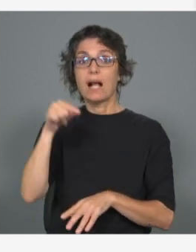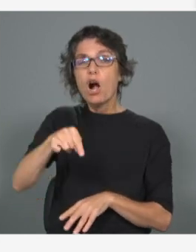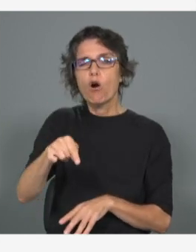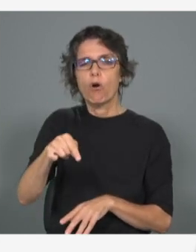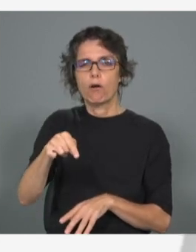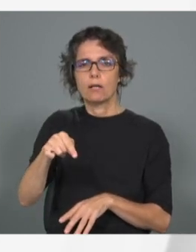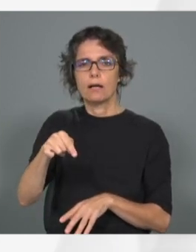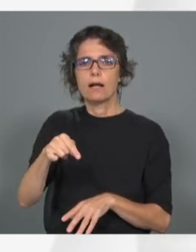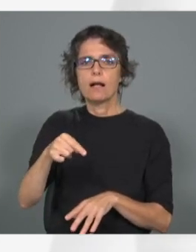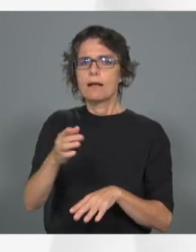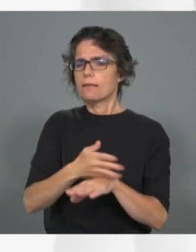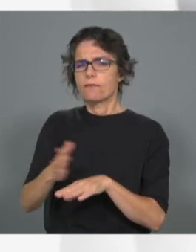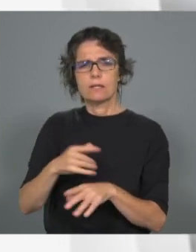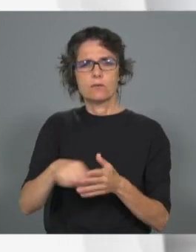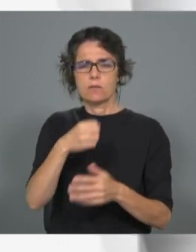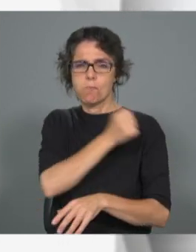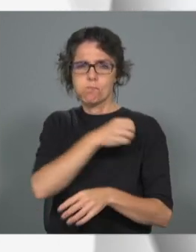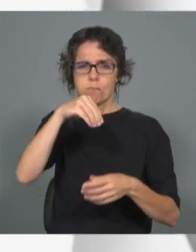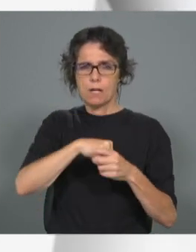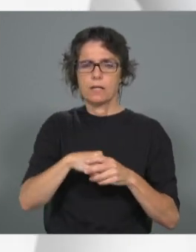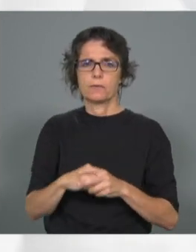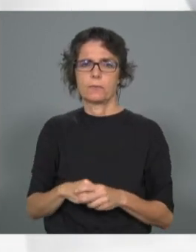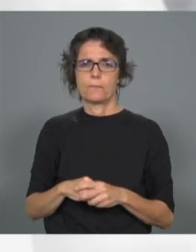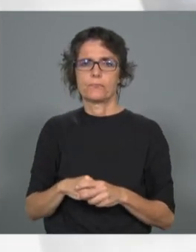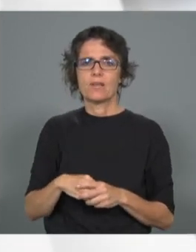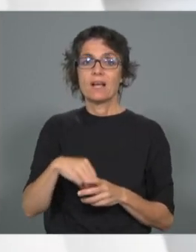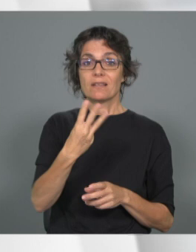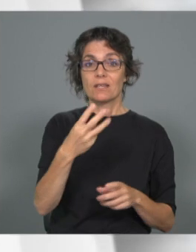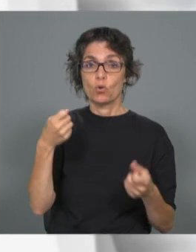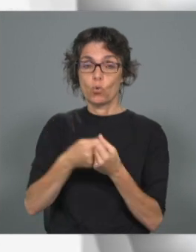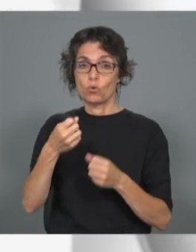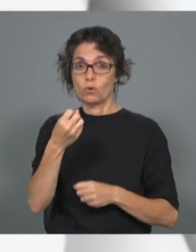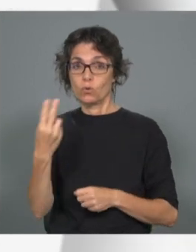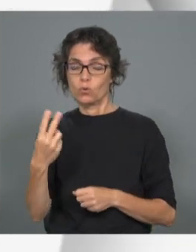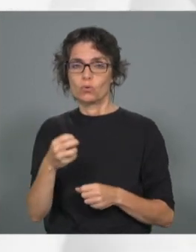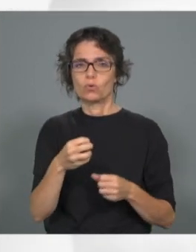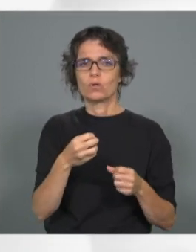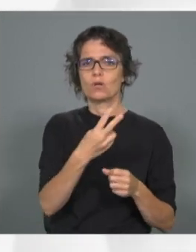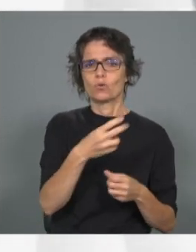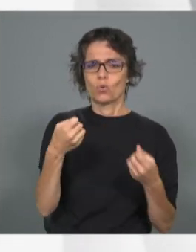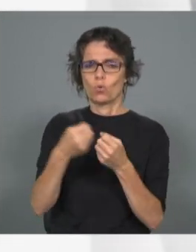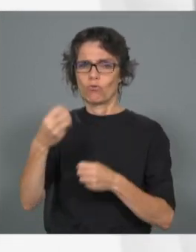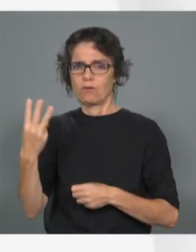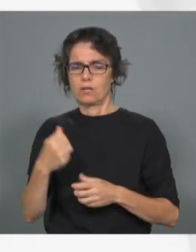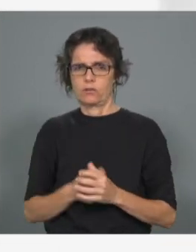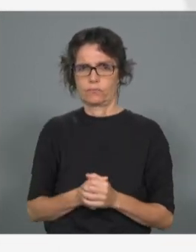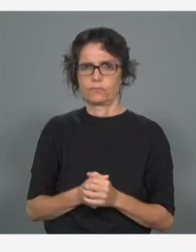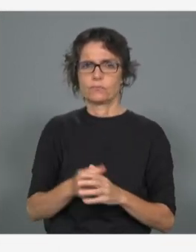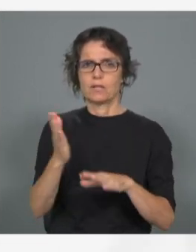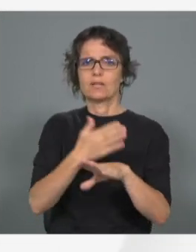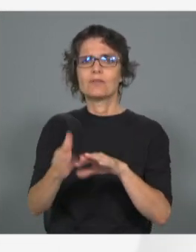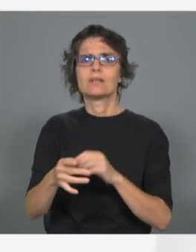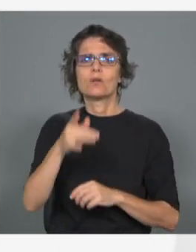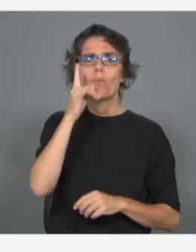estarão 5 divididos numa casa, 3 contra 2 e 2 contra 3. Estarão divididos o